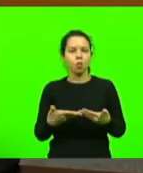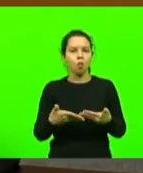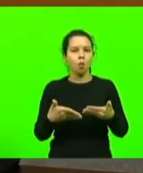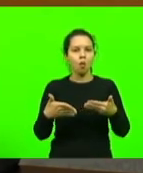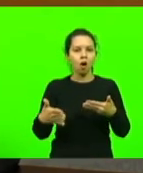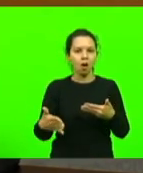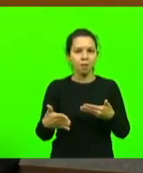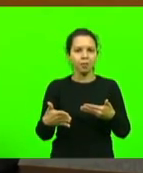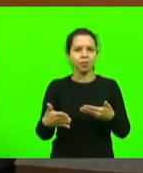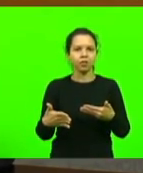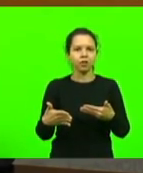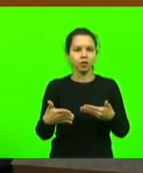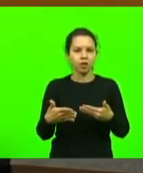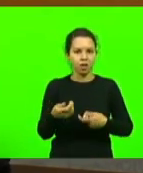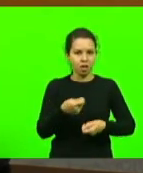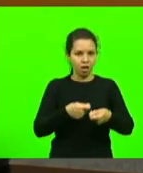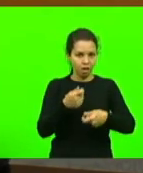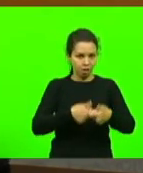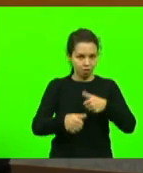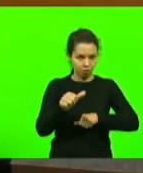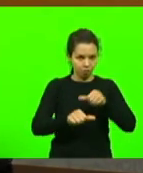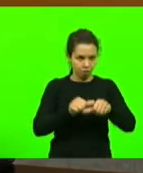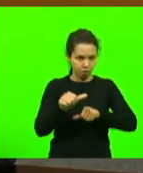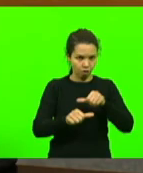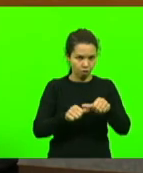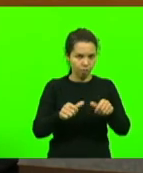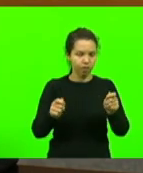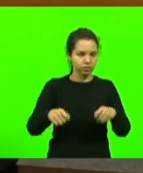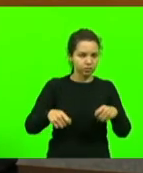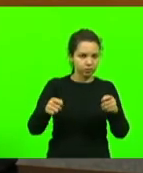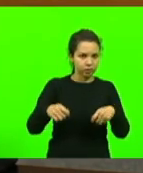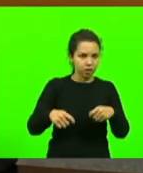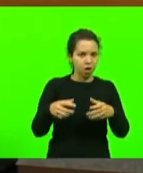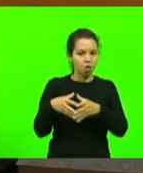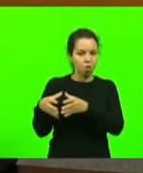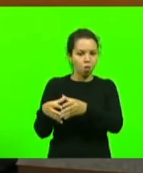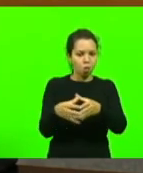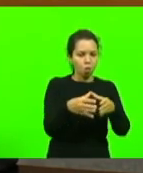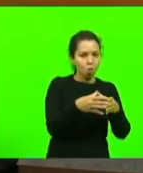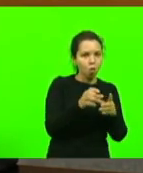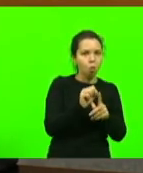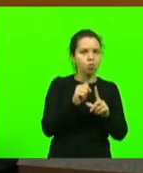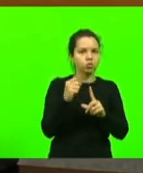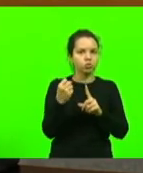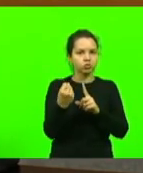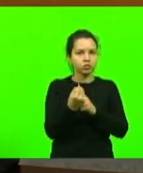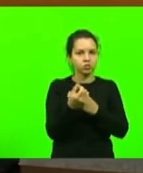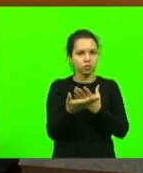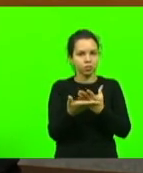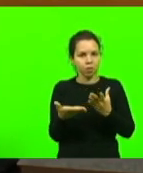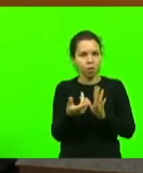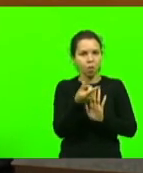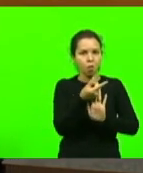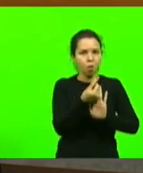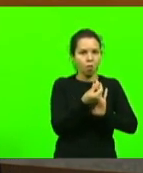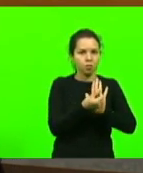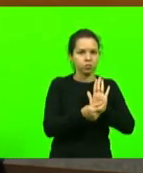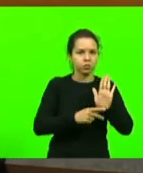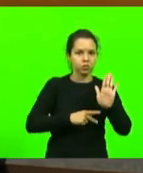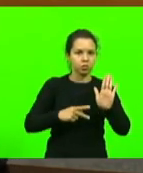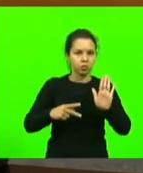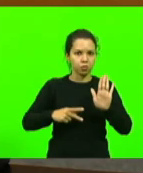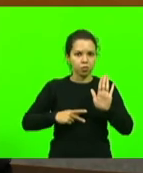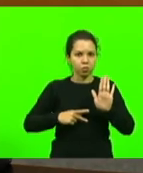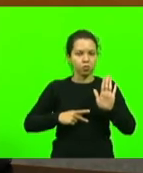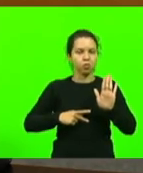reforma a possibilidade das organizações sociais enfim do orçamento público e para